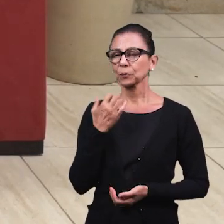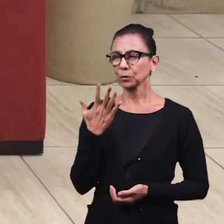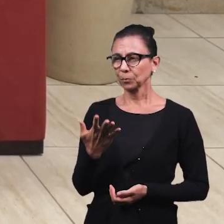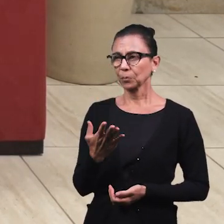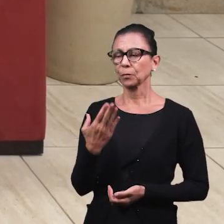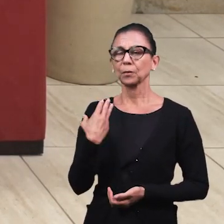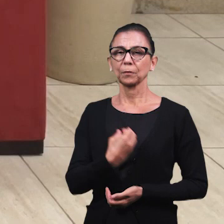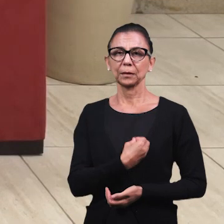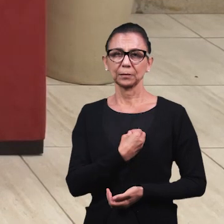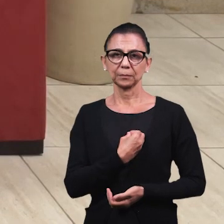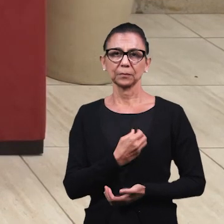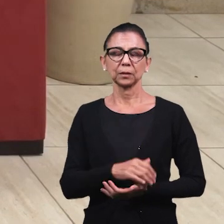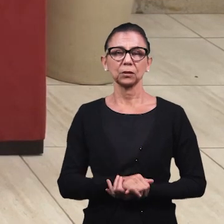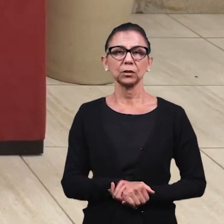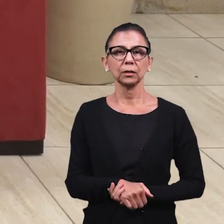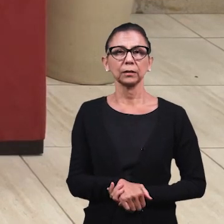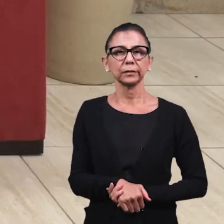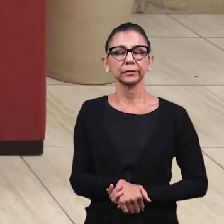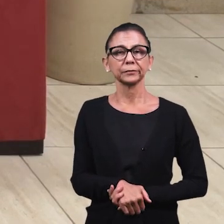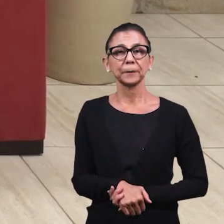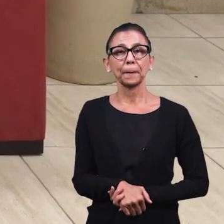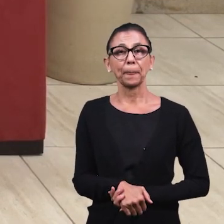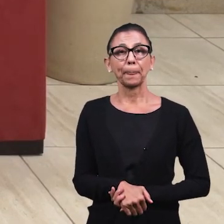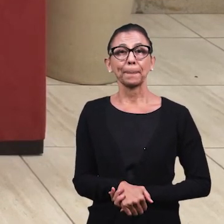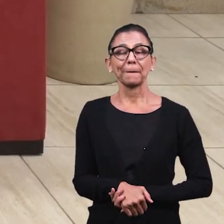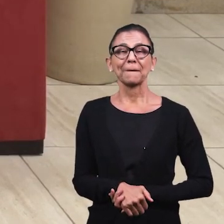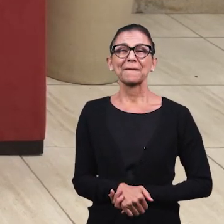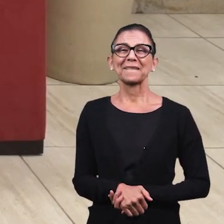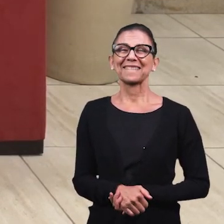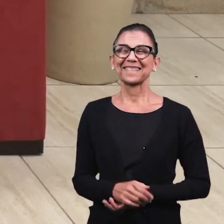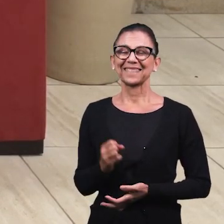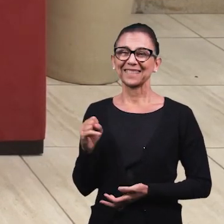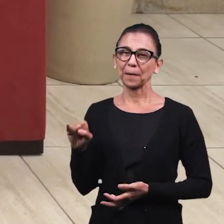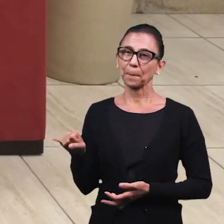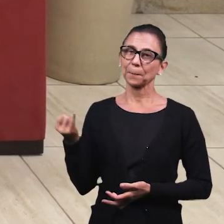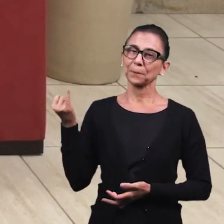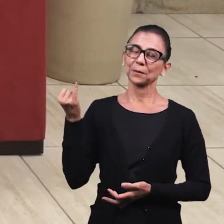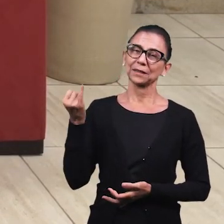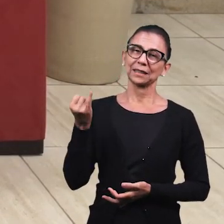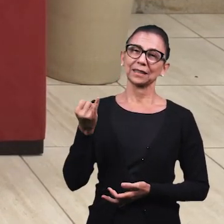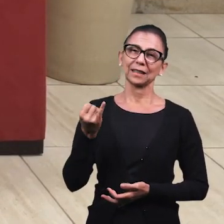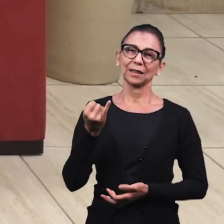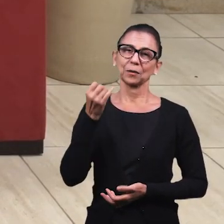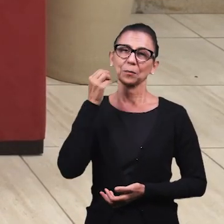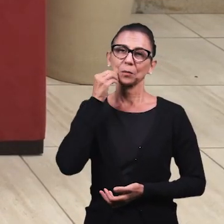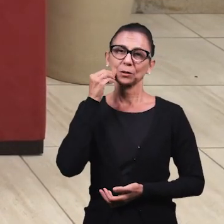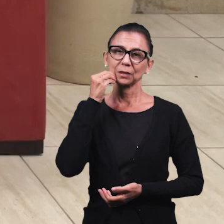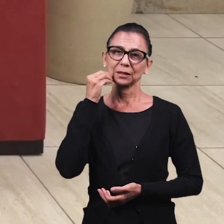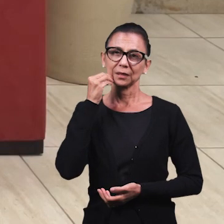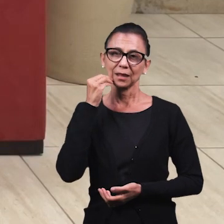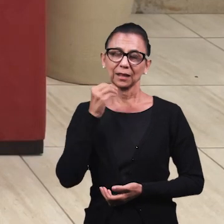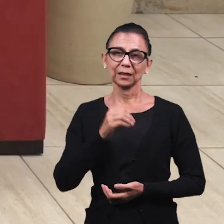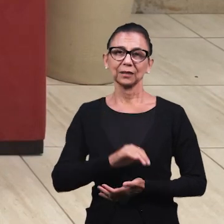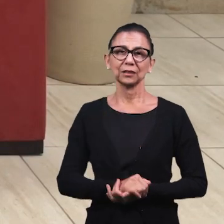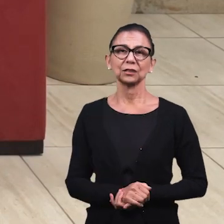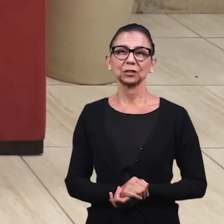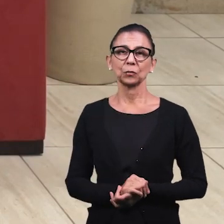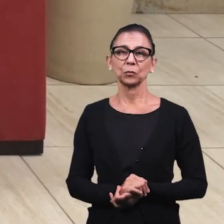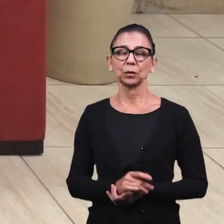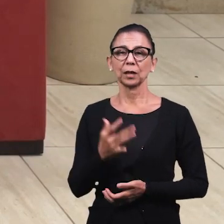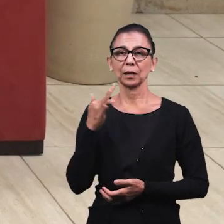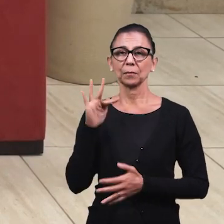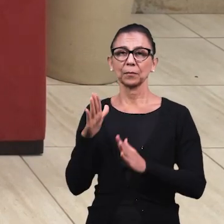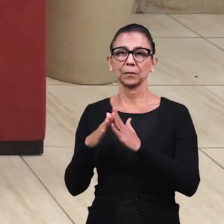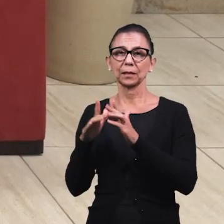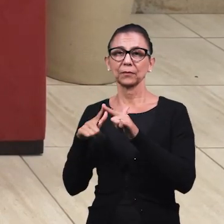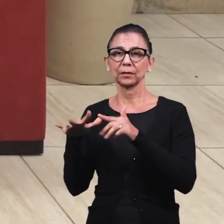é verdade. Momento ímpar que nós estamos vivendo. Dá para nós aproveitarmos isso, porque a nossa igreja já está de partida para a glória